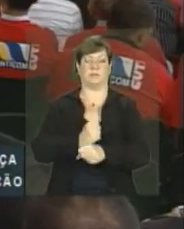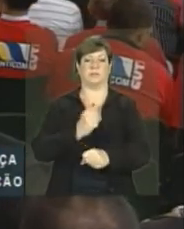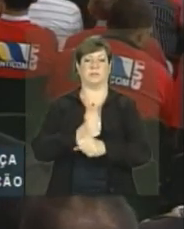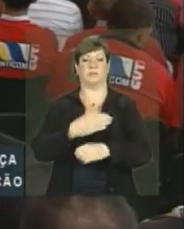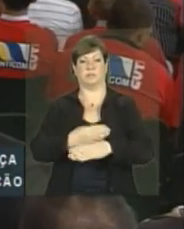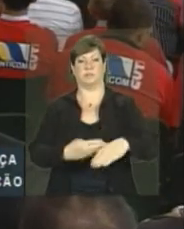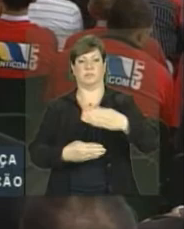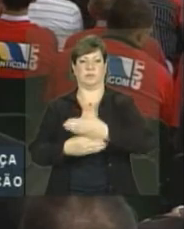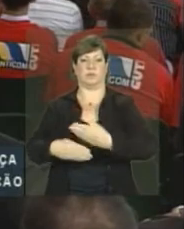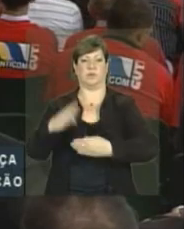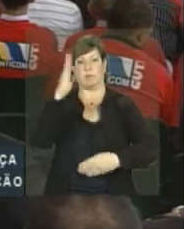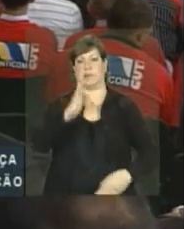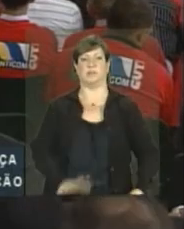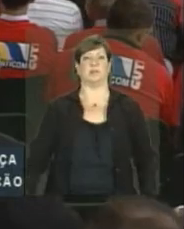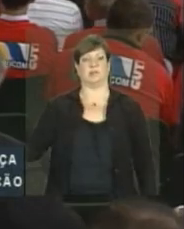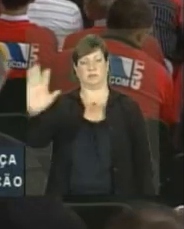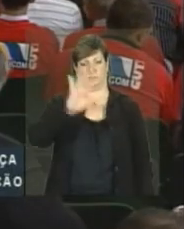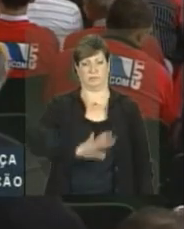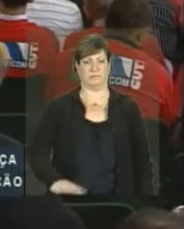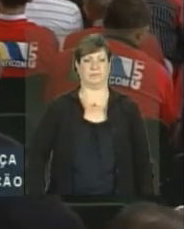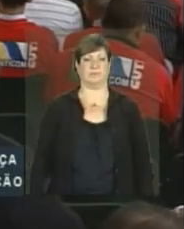país.